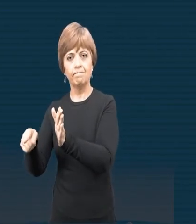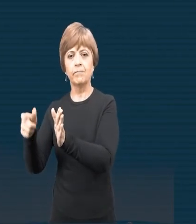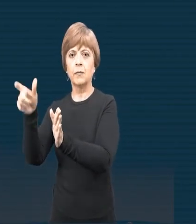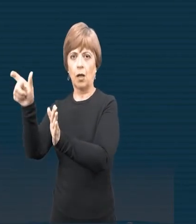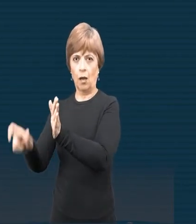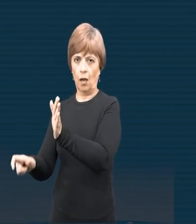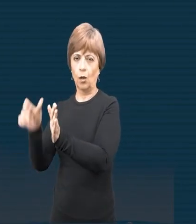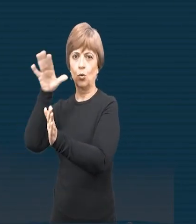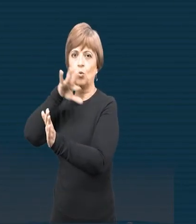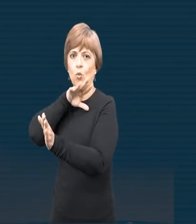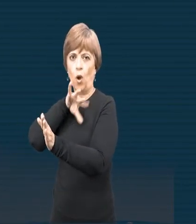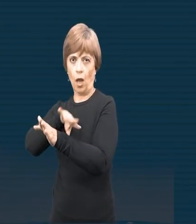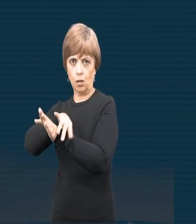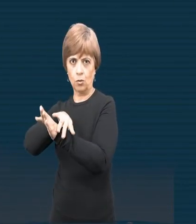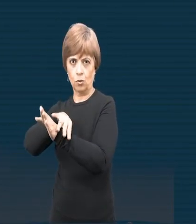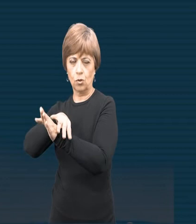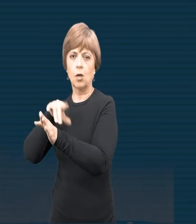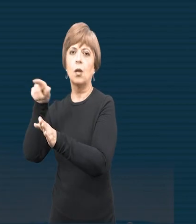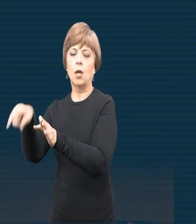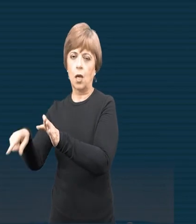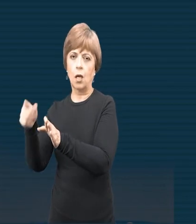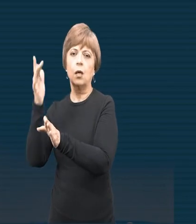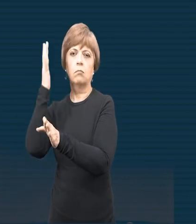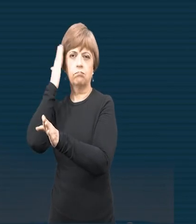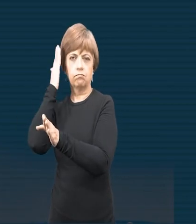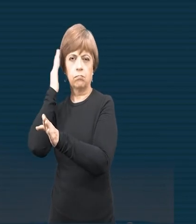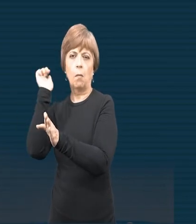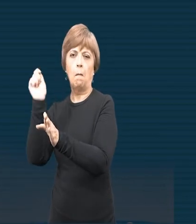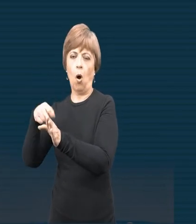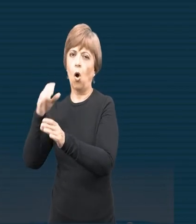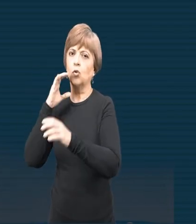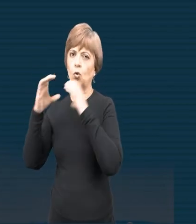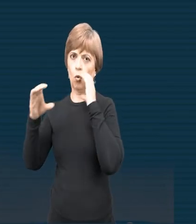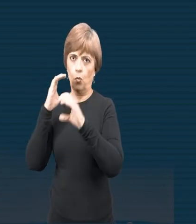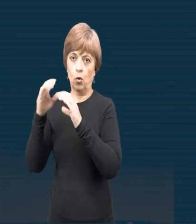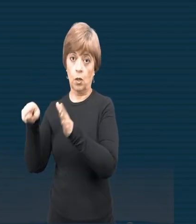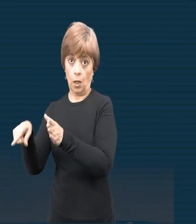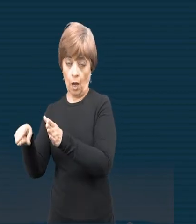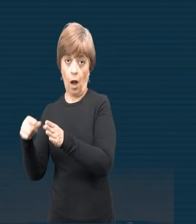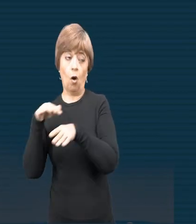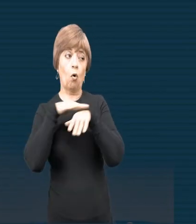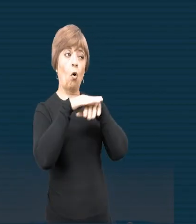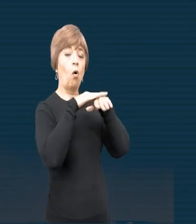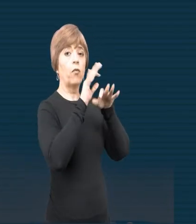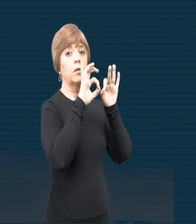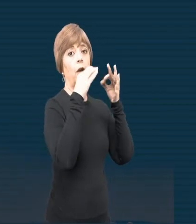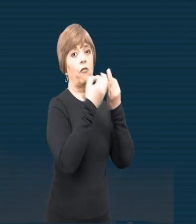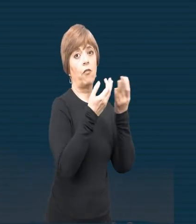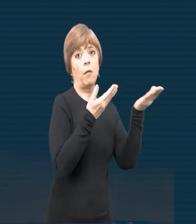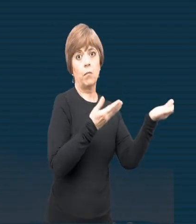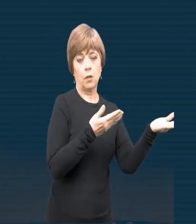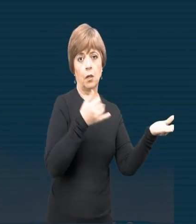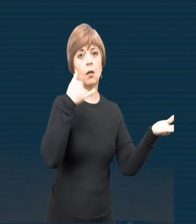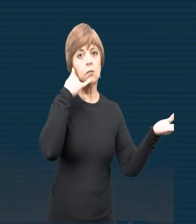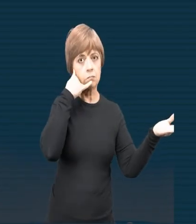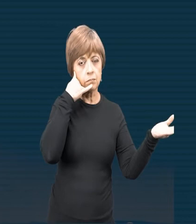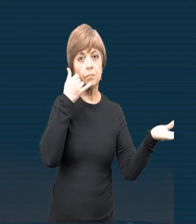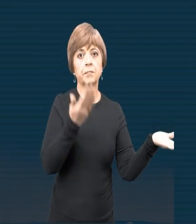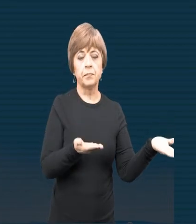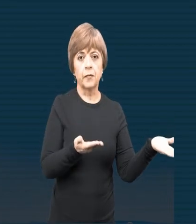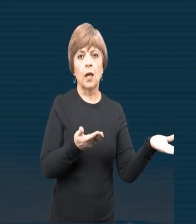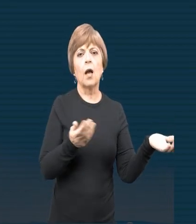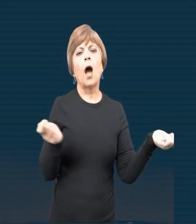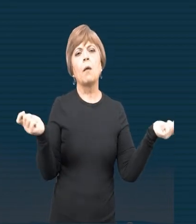pacientes que se encontram lúcidos e com boa capacidade de comunicação e seus familiares, permitindo uma